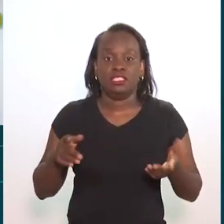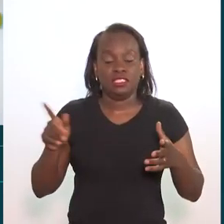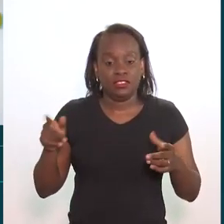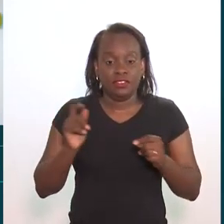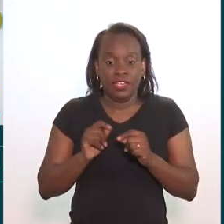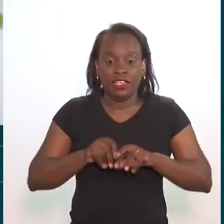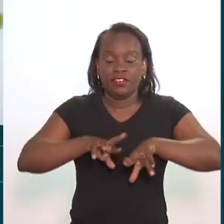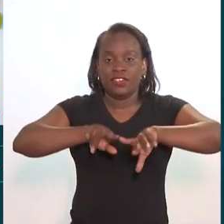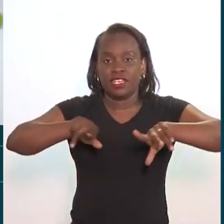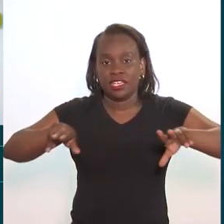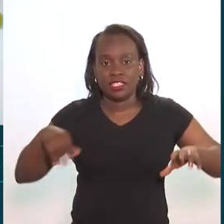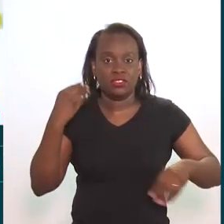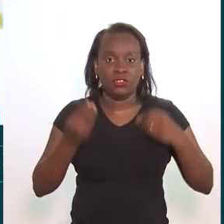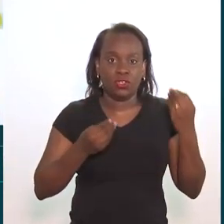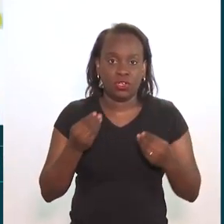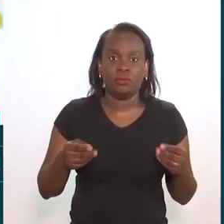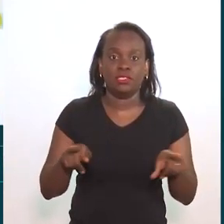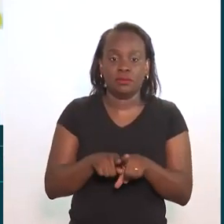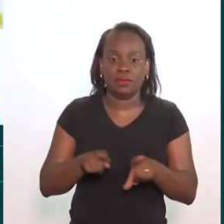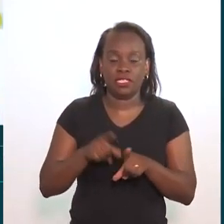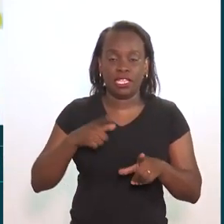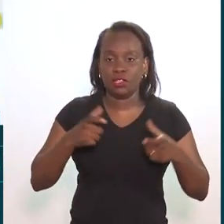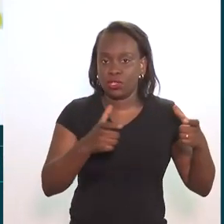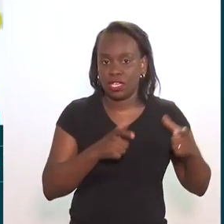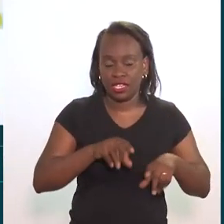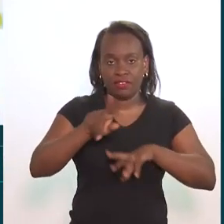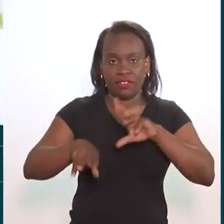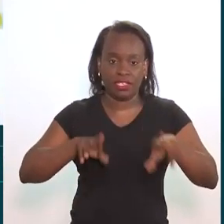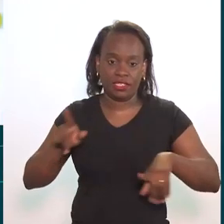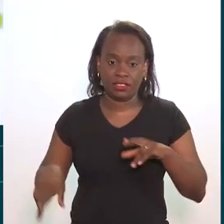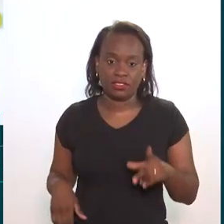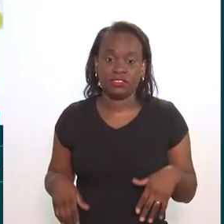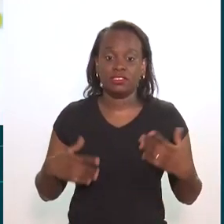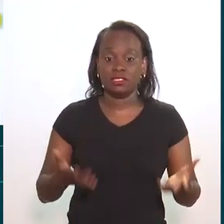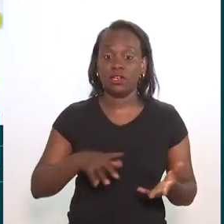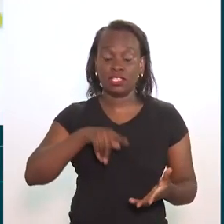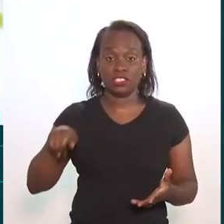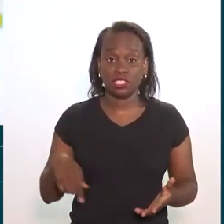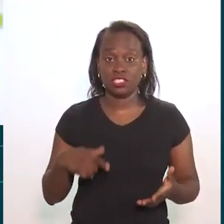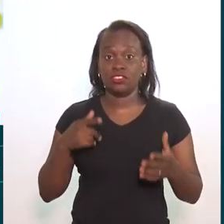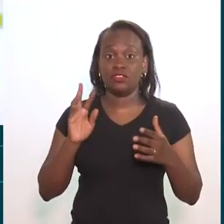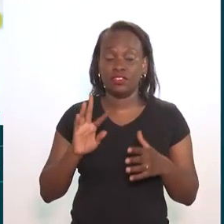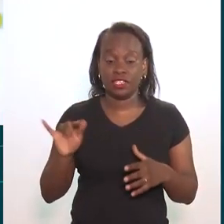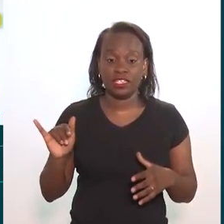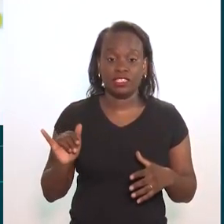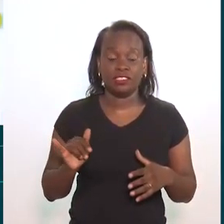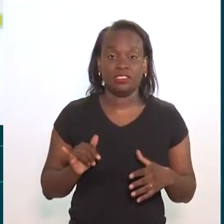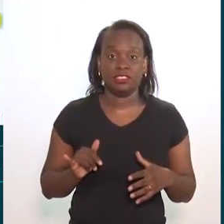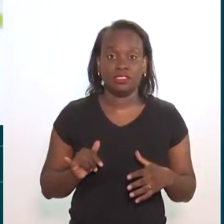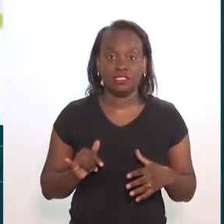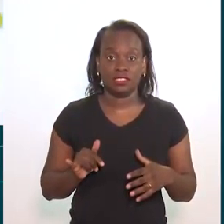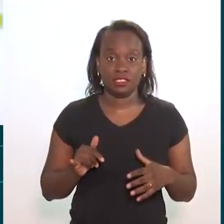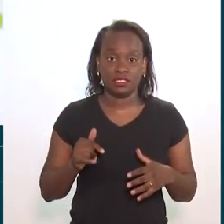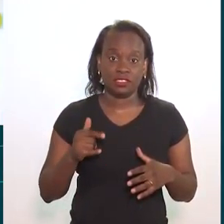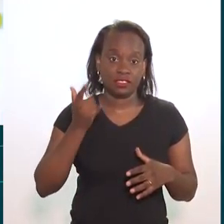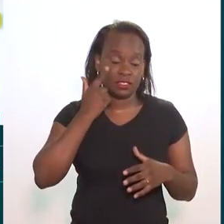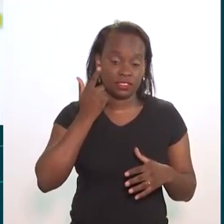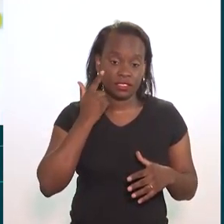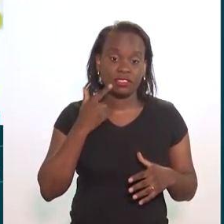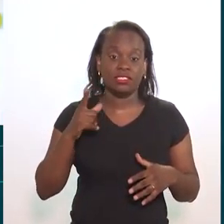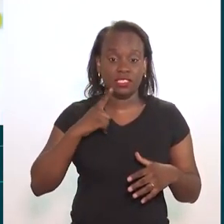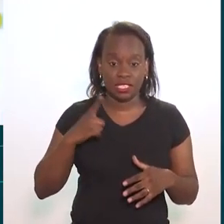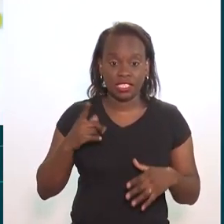formas, de várias formas e em vários lugares. Então, a gente vai fazendo